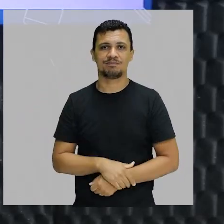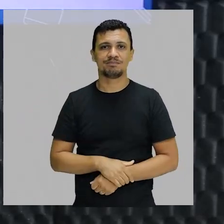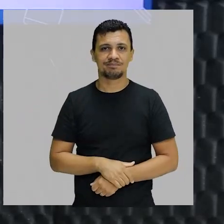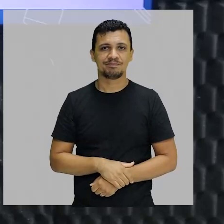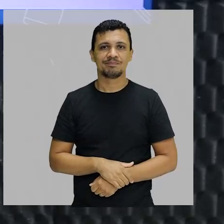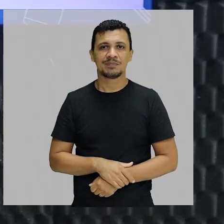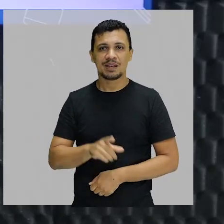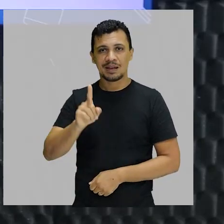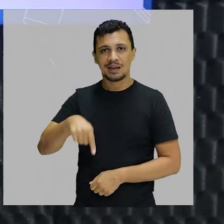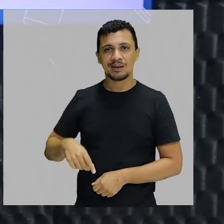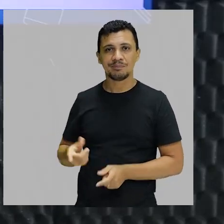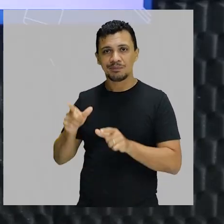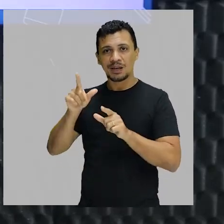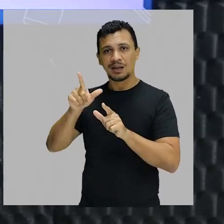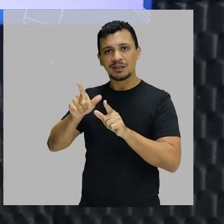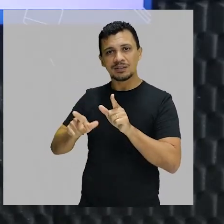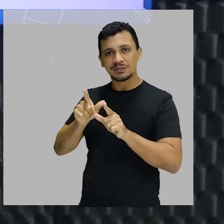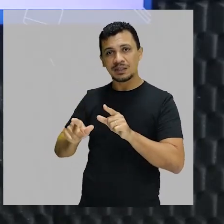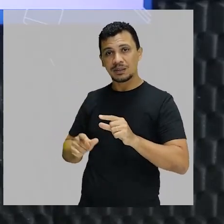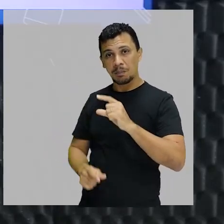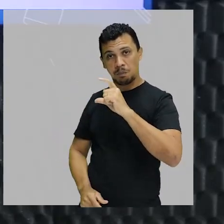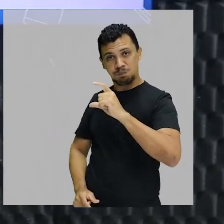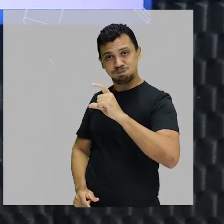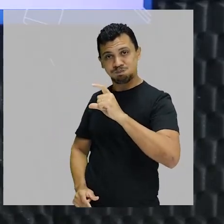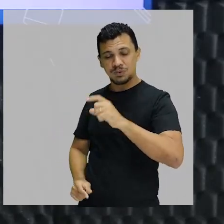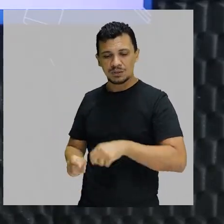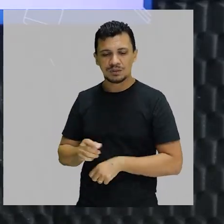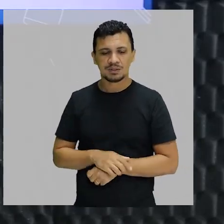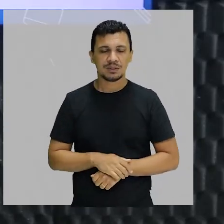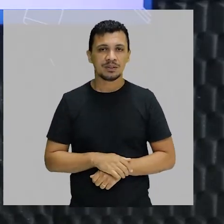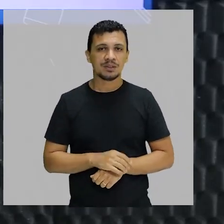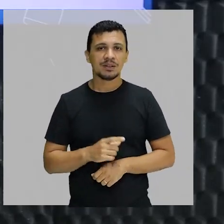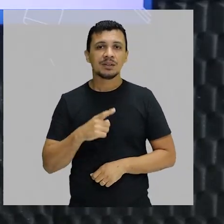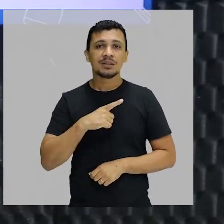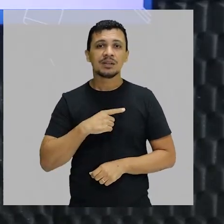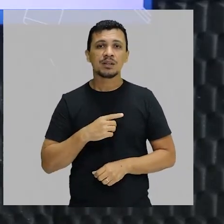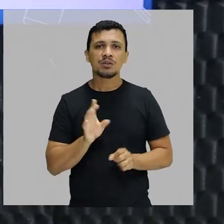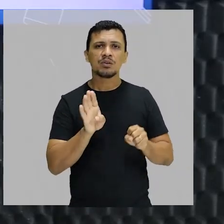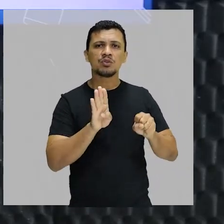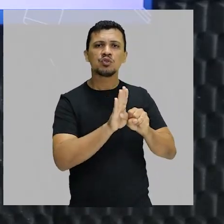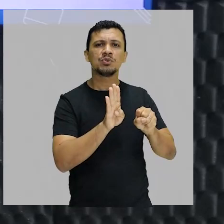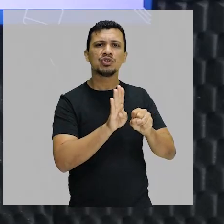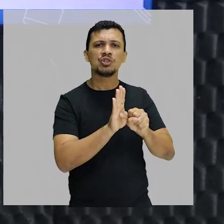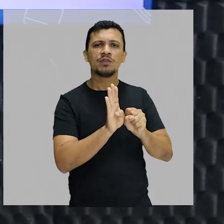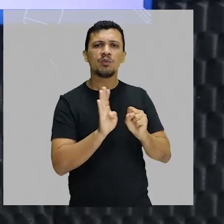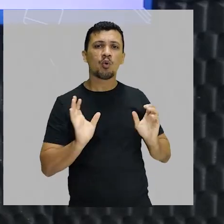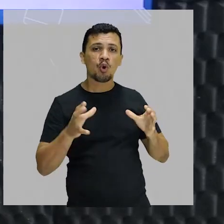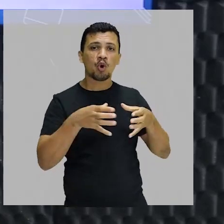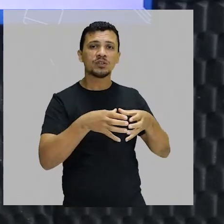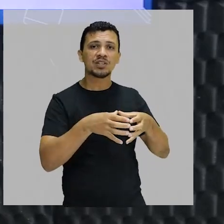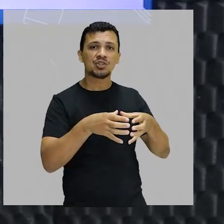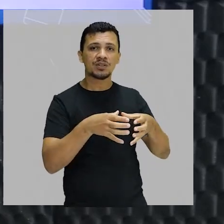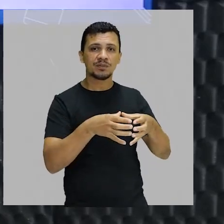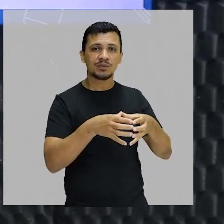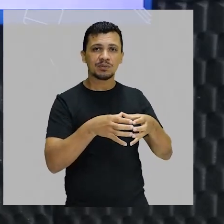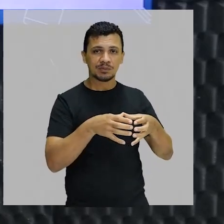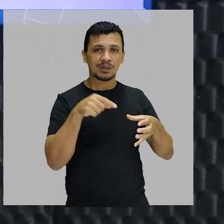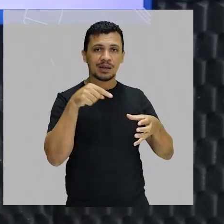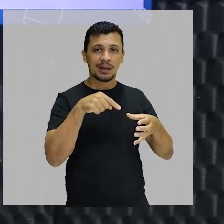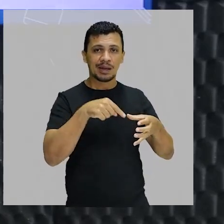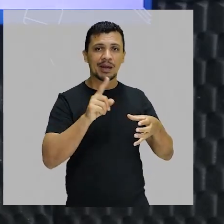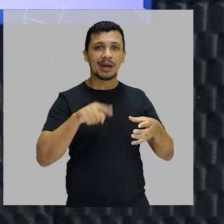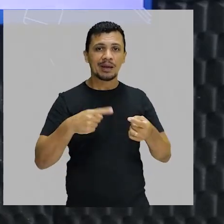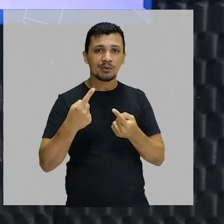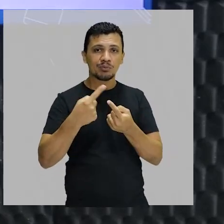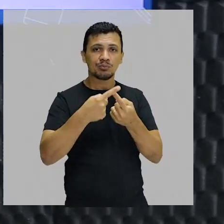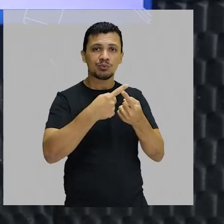um substantivo próprio. Substantivo coletivo, nombrar um grupo formado por elementos do mesmo